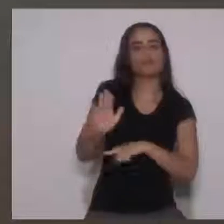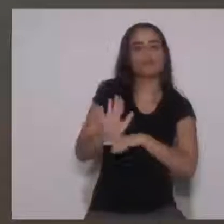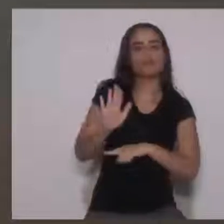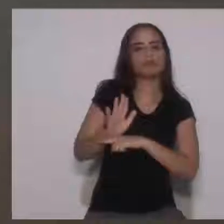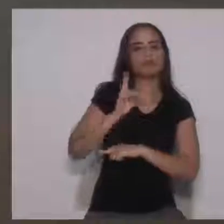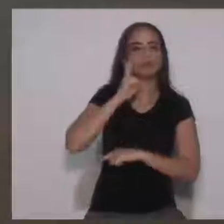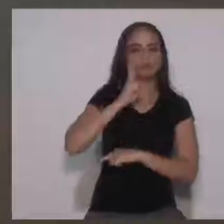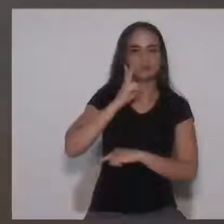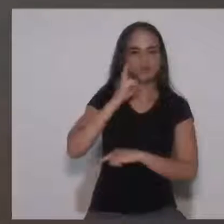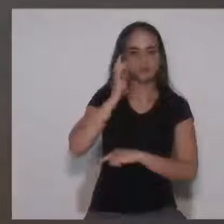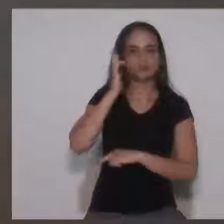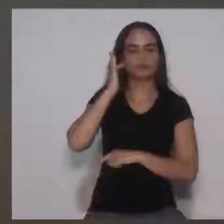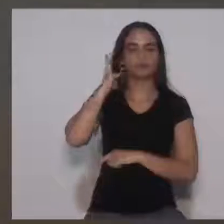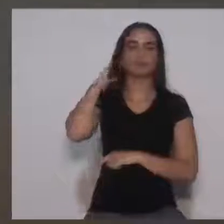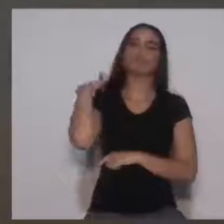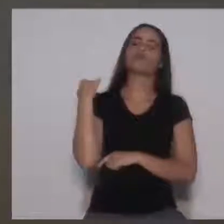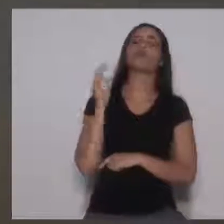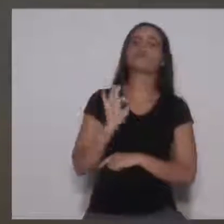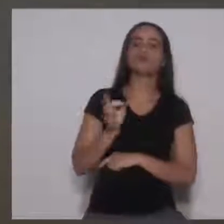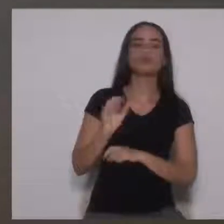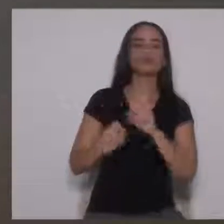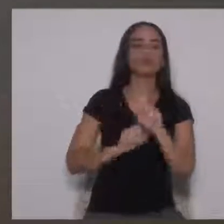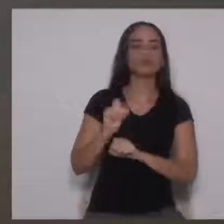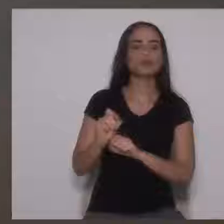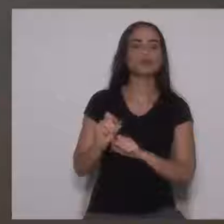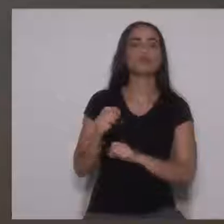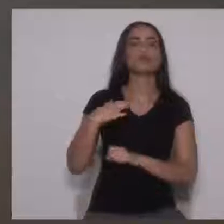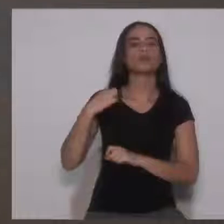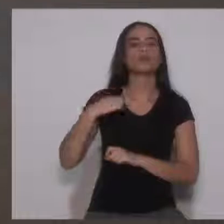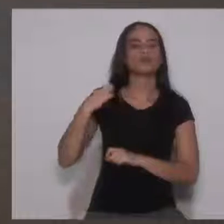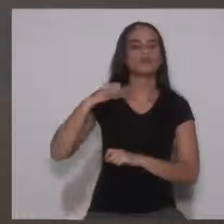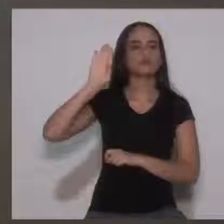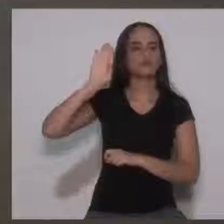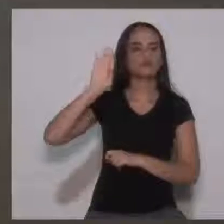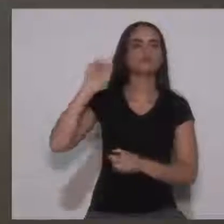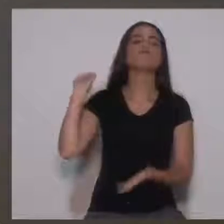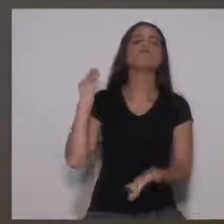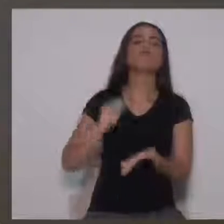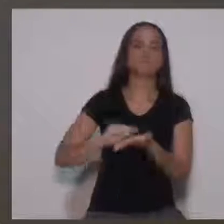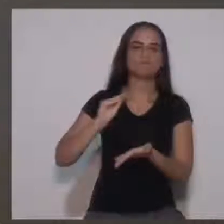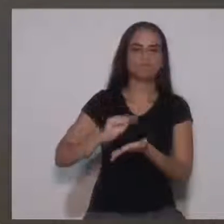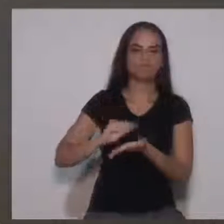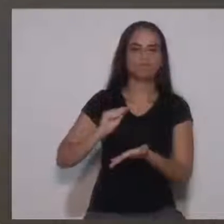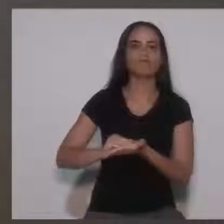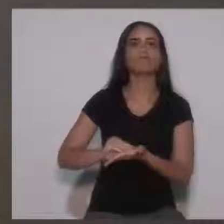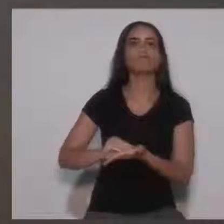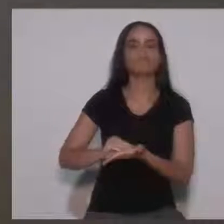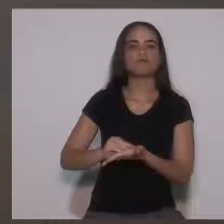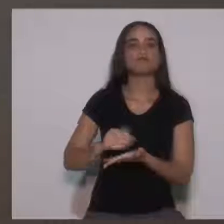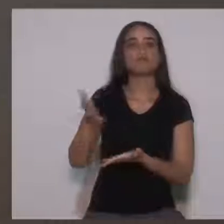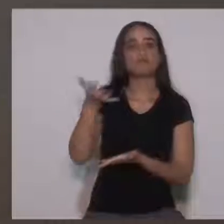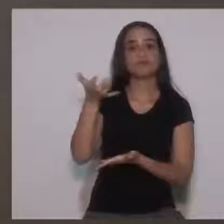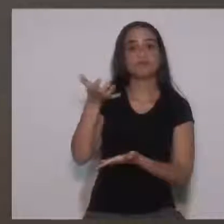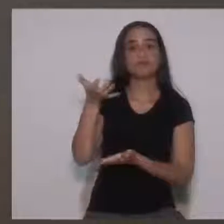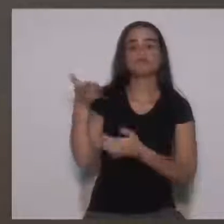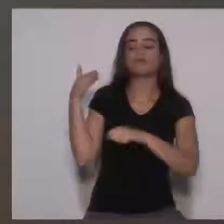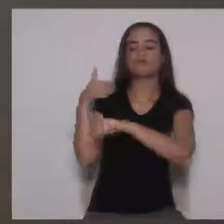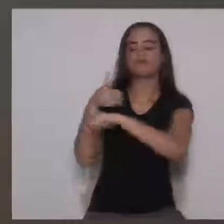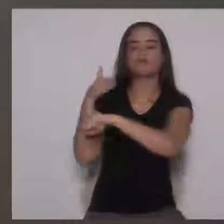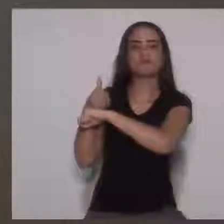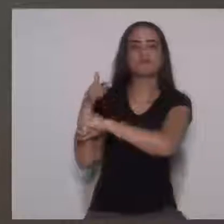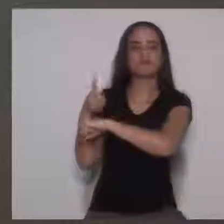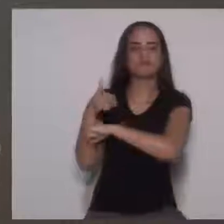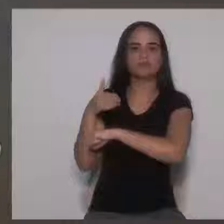certeza. Faltam voluntários, né, que queiram realmente fazer parte das diretorias, que queiram estar